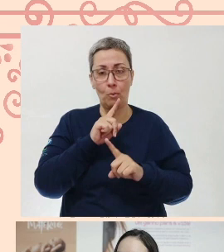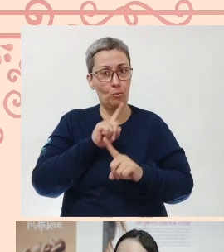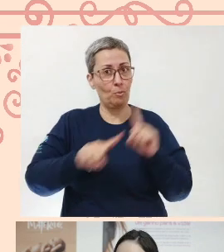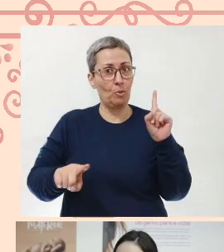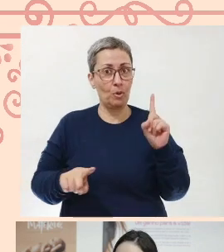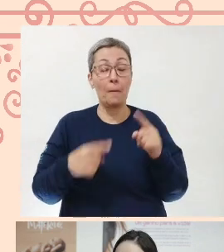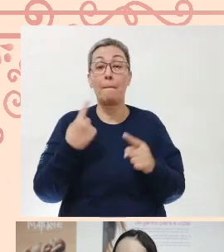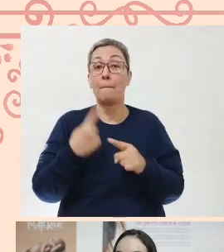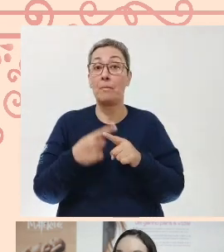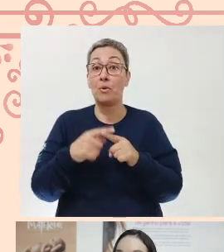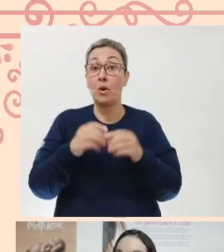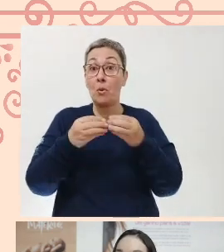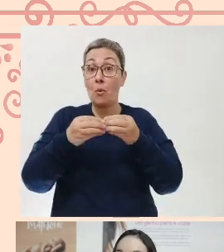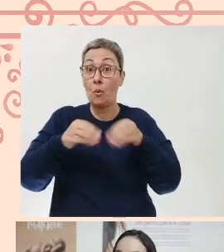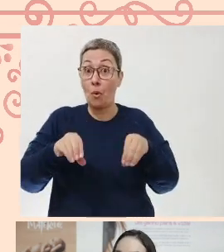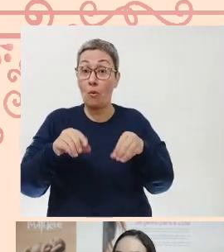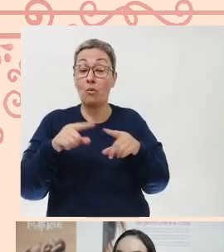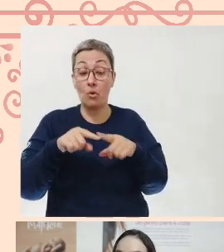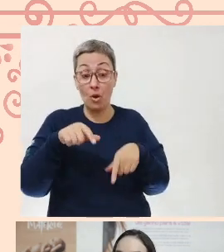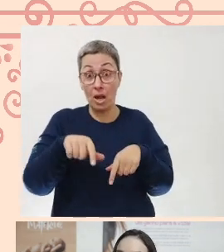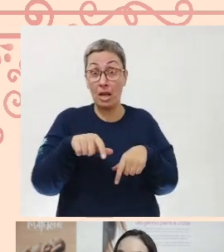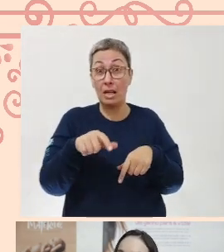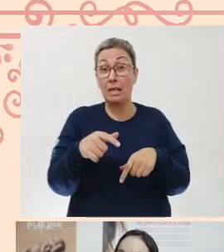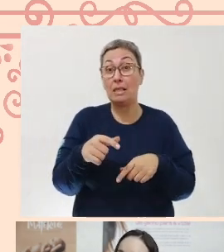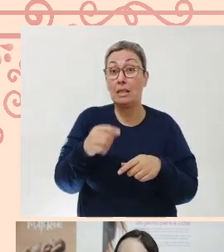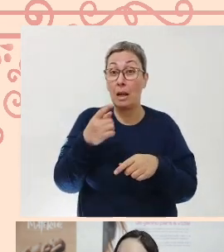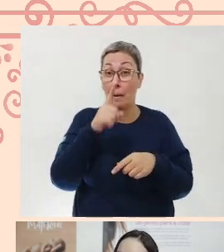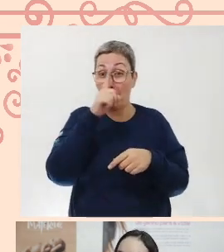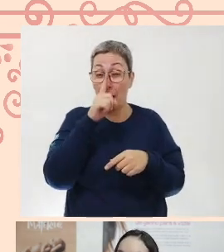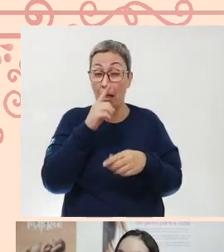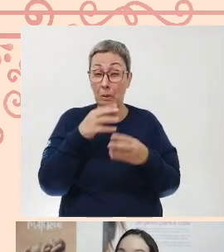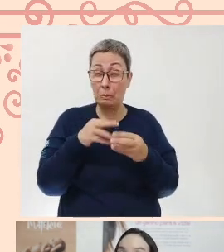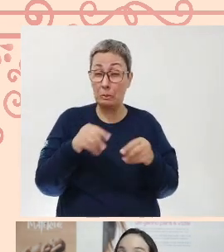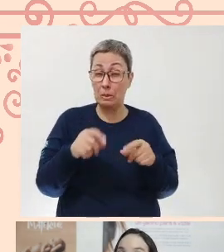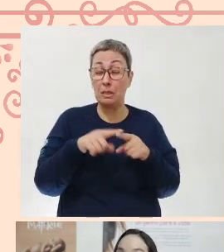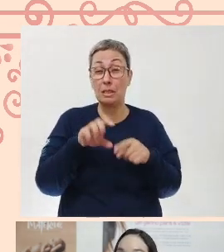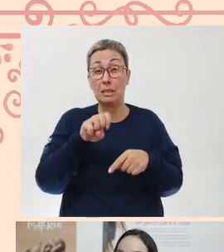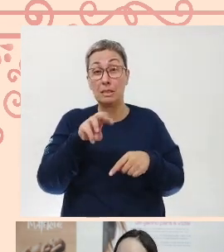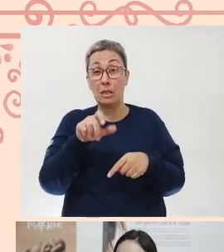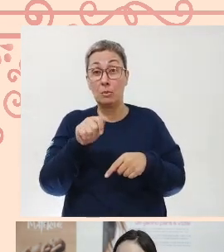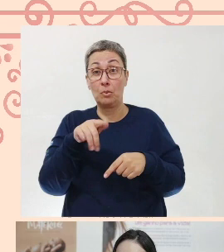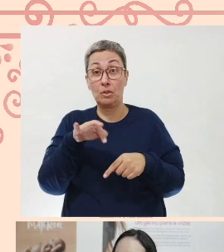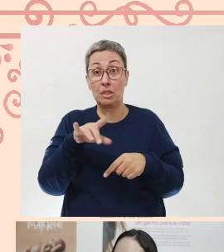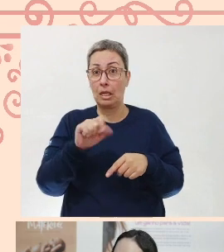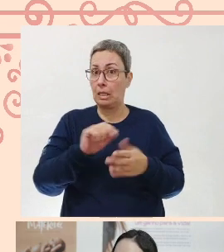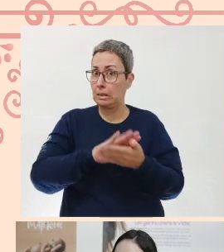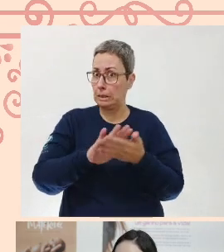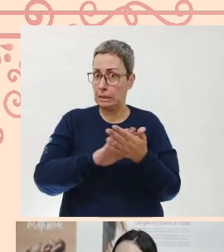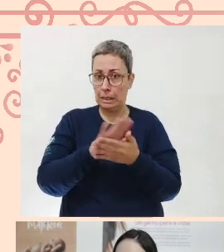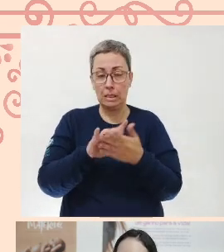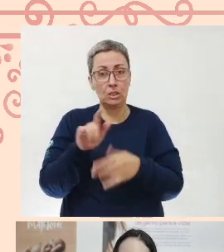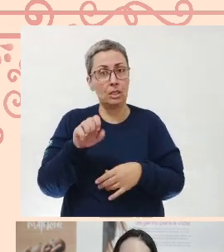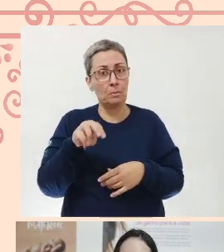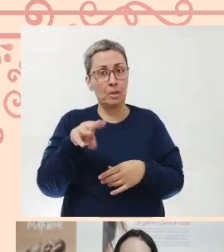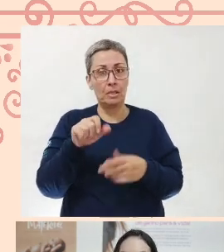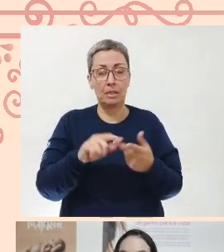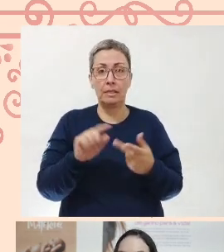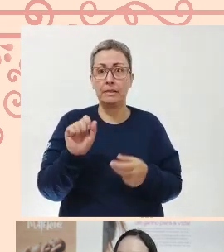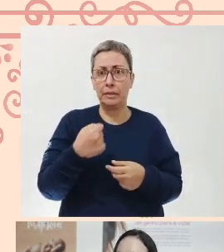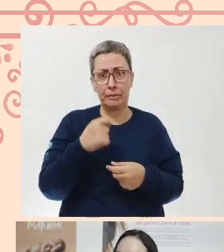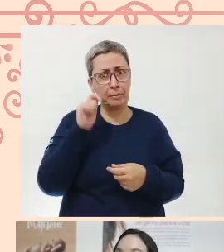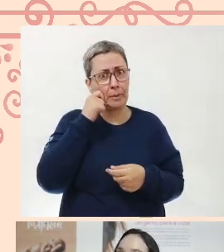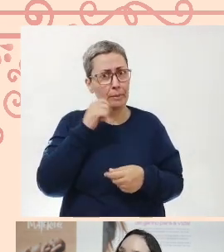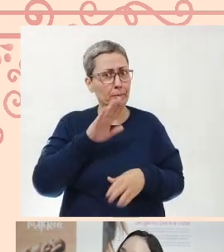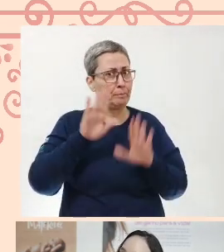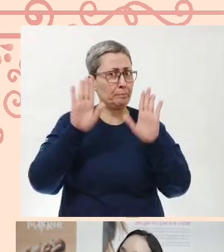pode, é proibida, porque o ovo com a gema crua pode ter risco de salmonelose, então nada de gemada. E